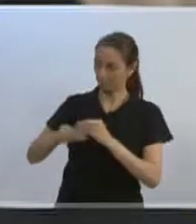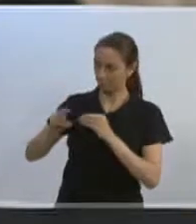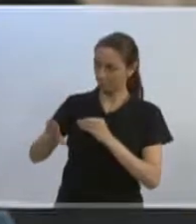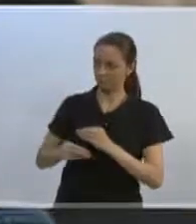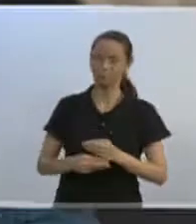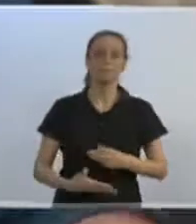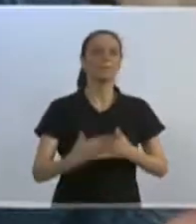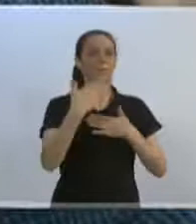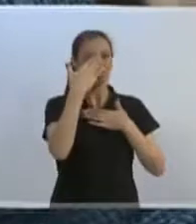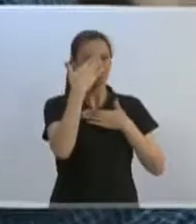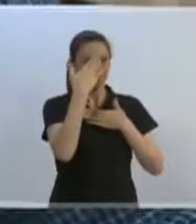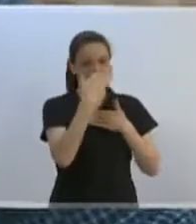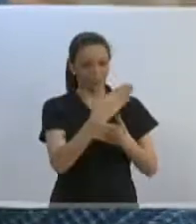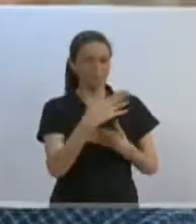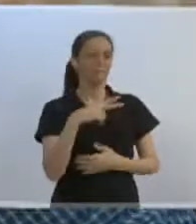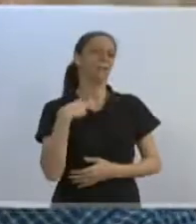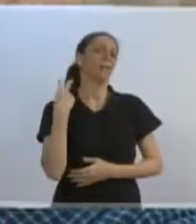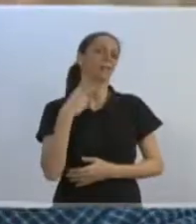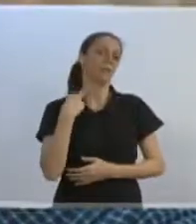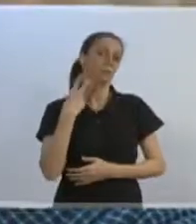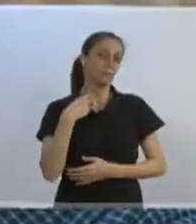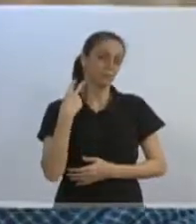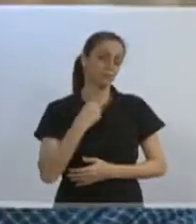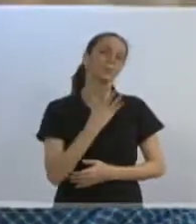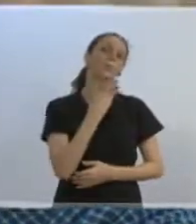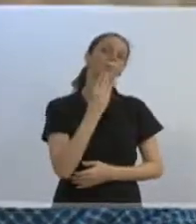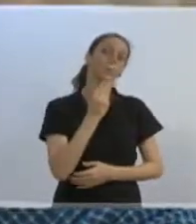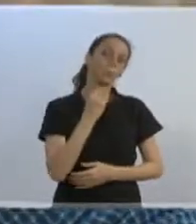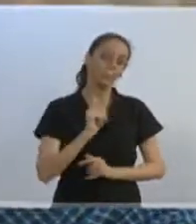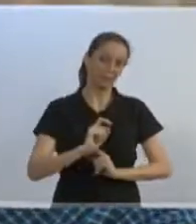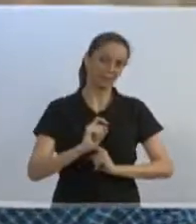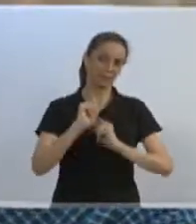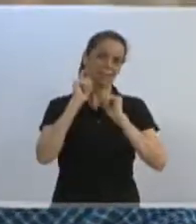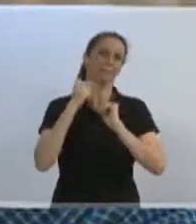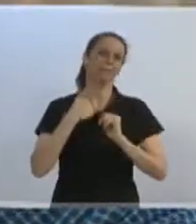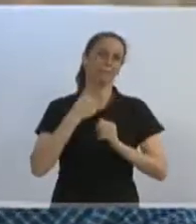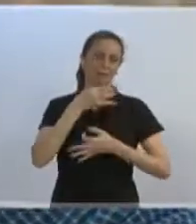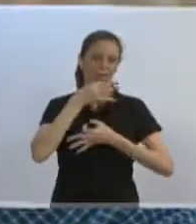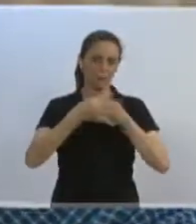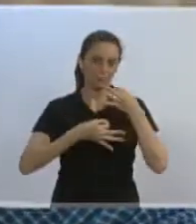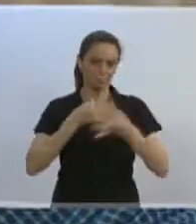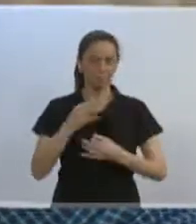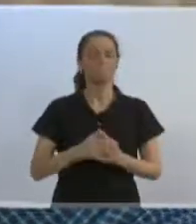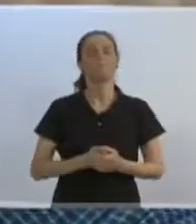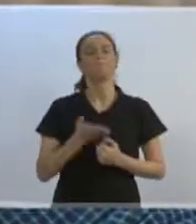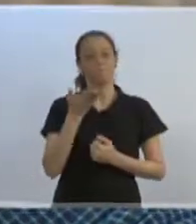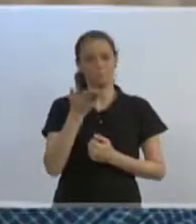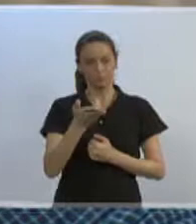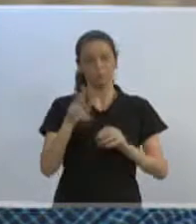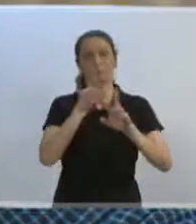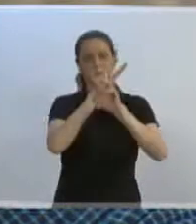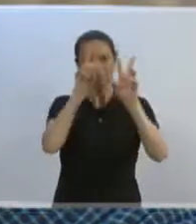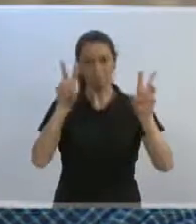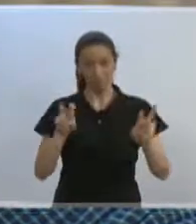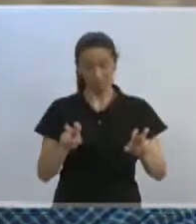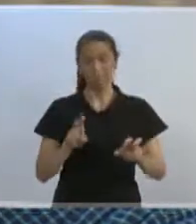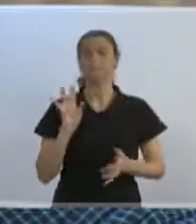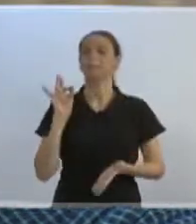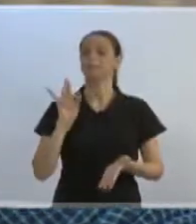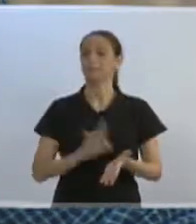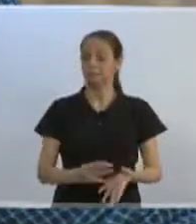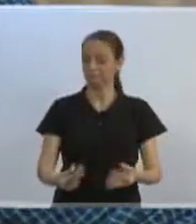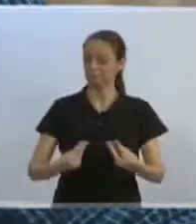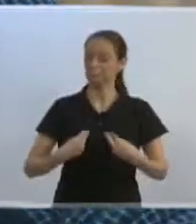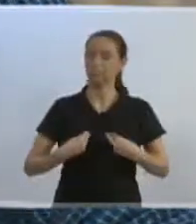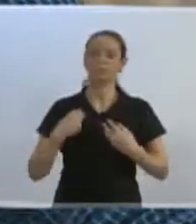Muito obrigado, vereador Bruno, pela parte. E Vossa Excelência traz aqui realmente mais um tema que nos preocupa